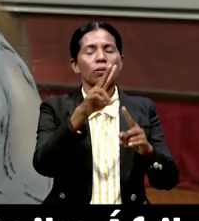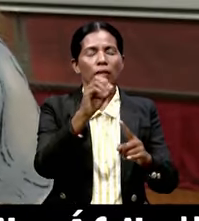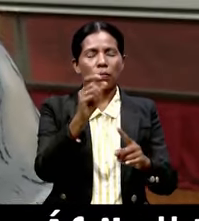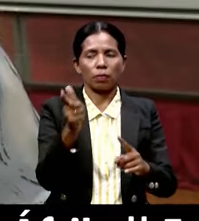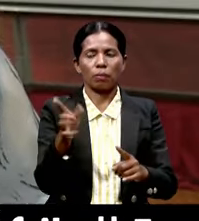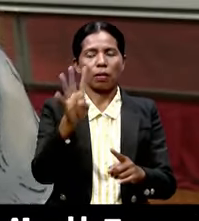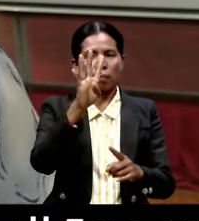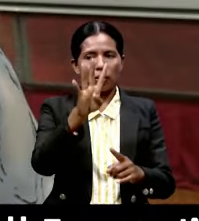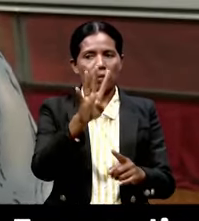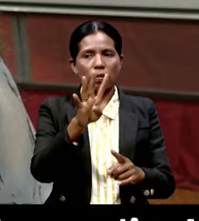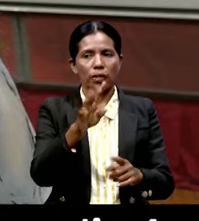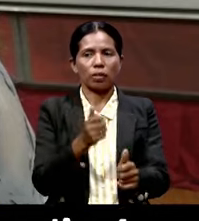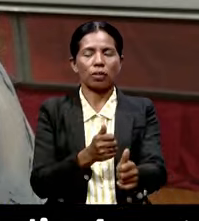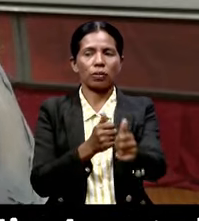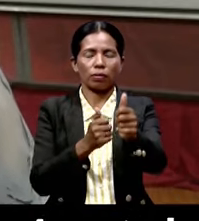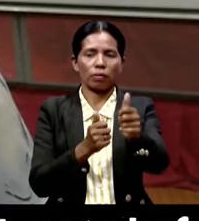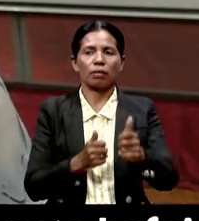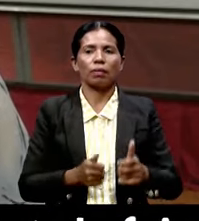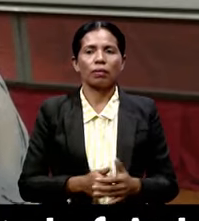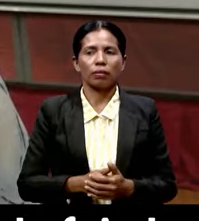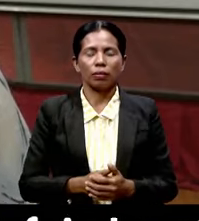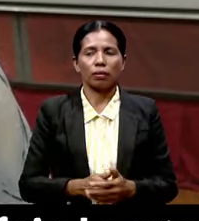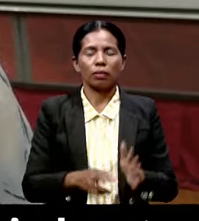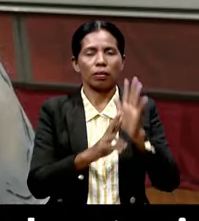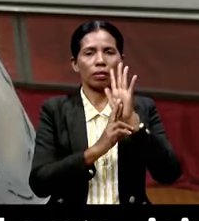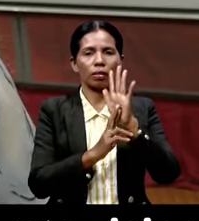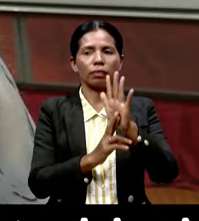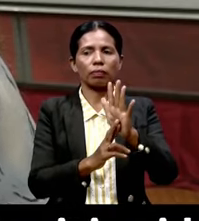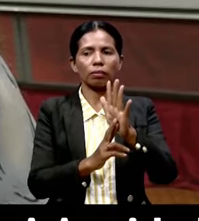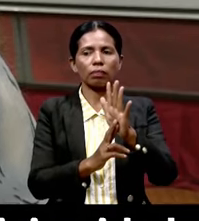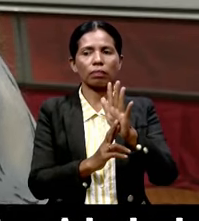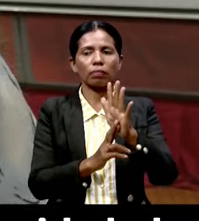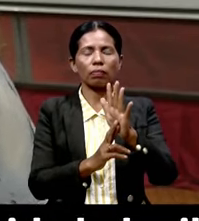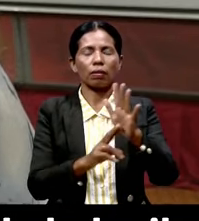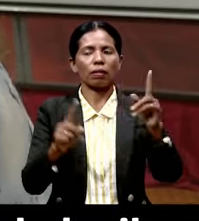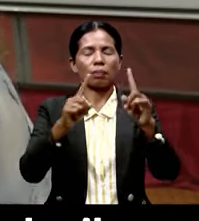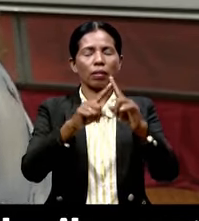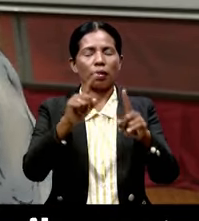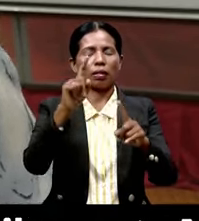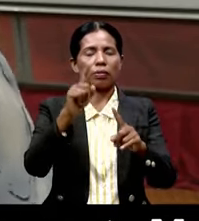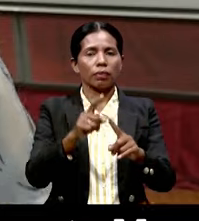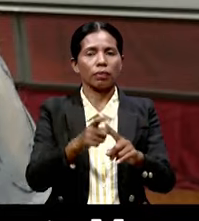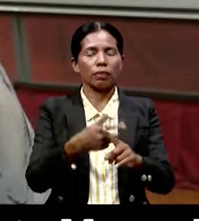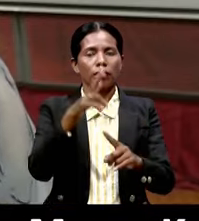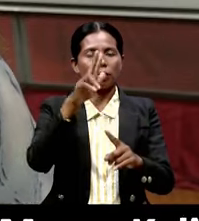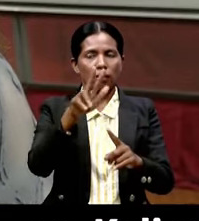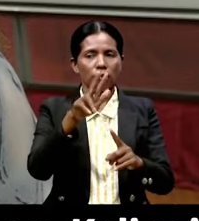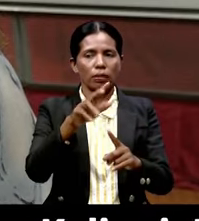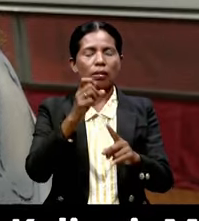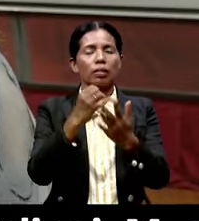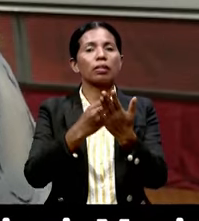dane, tuir relatório ba trimestre primeru ne, janeiro